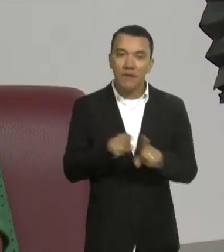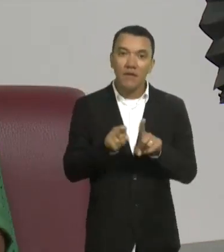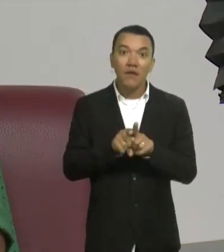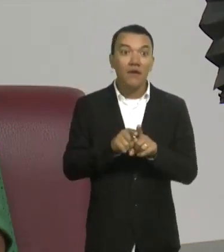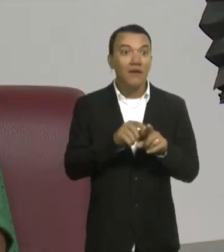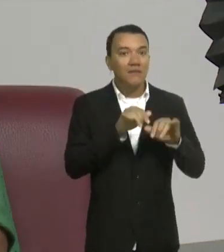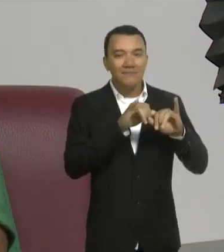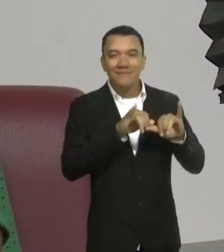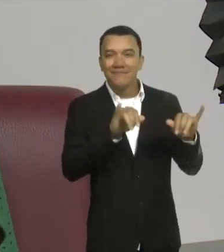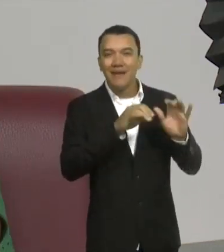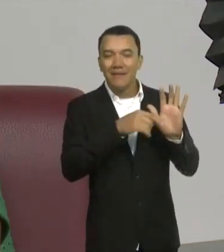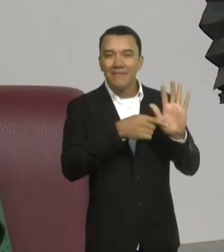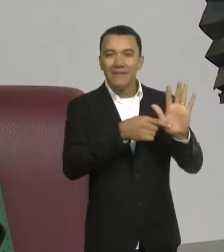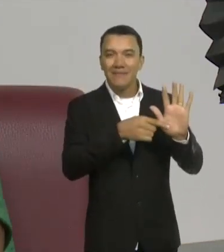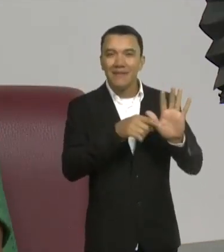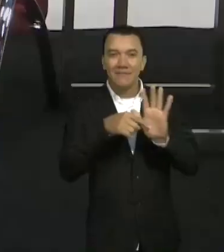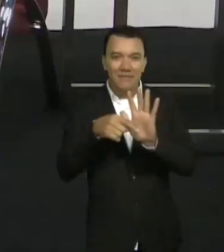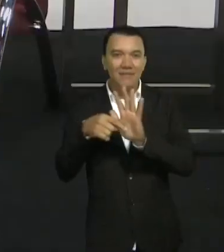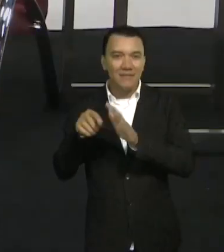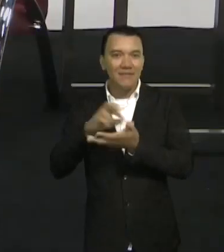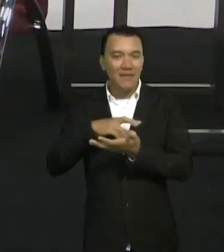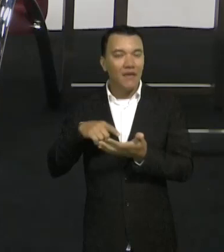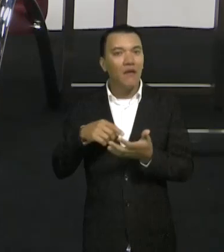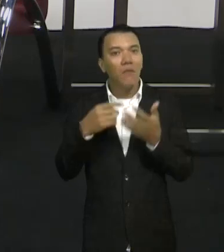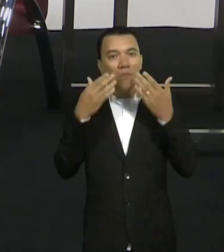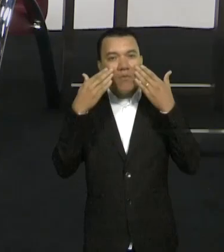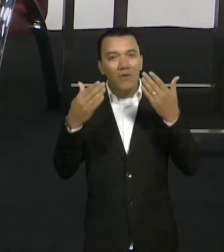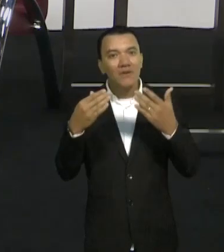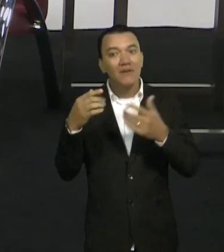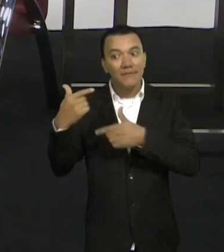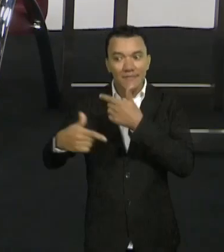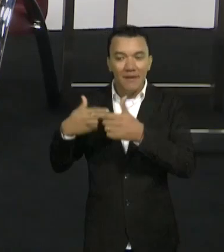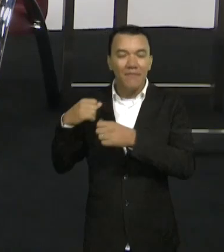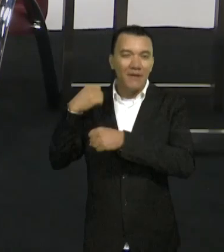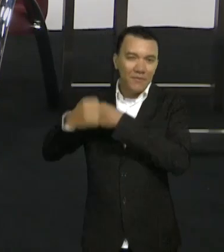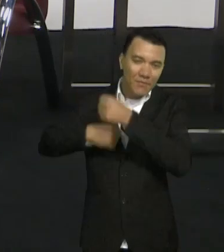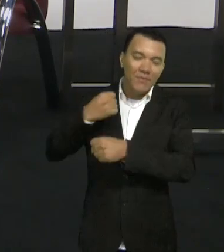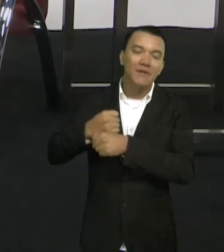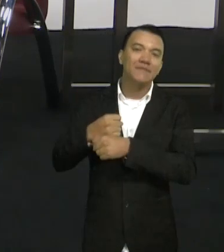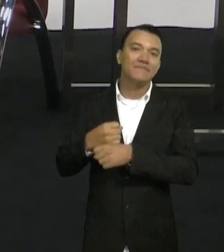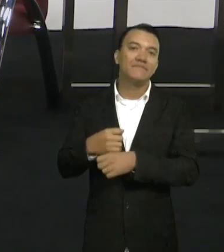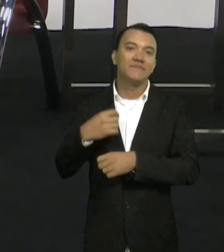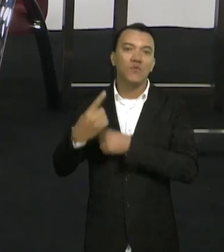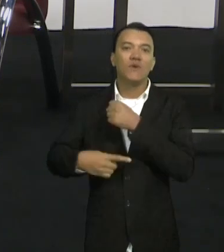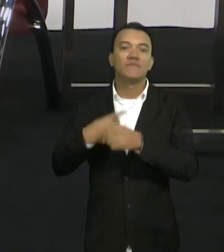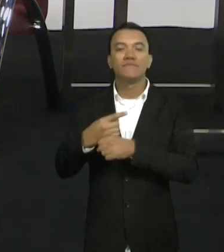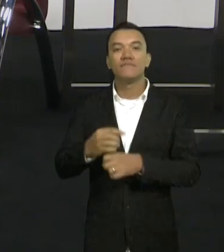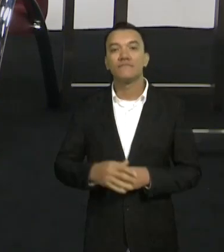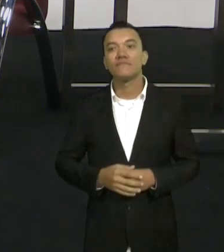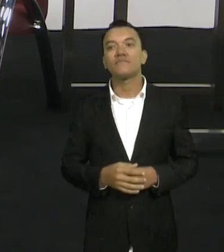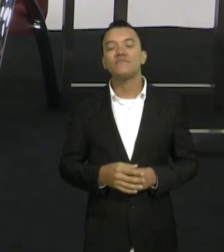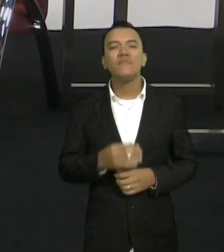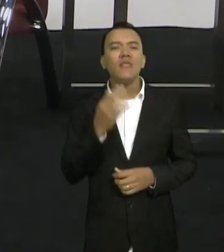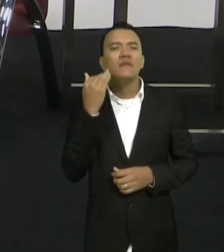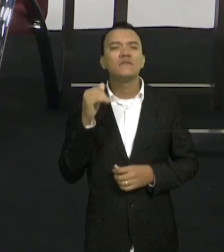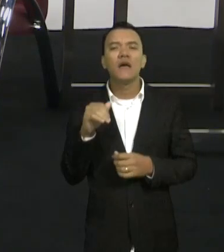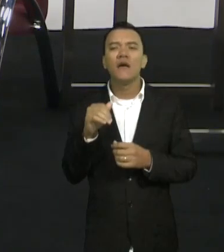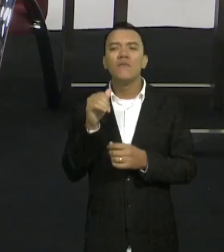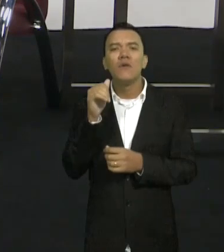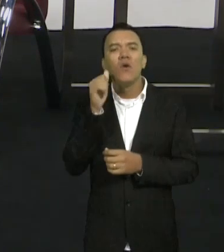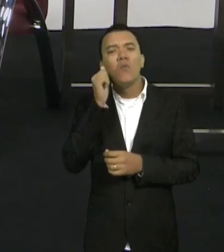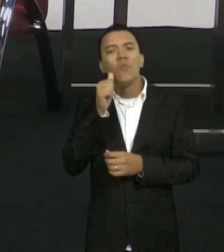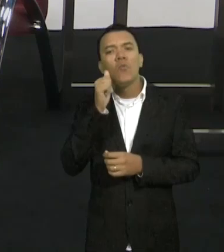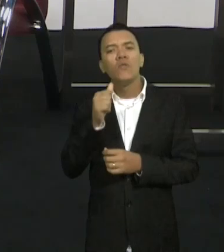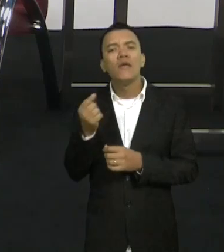apresentações, mostrando todo o trabalho que foi feito durante o ano, né? Você sabe quantas mulheres estão hoje trabalhando com